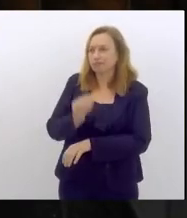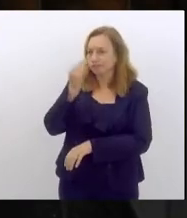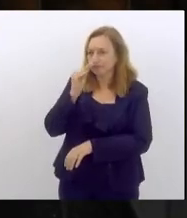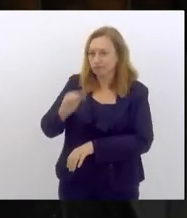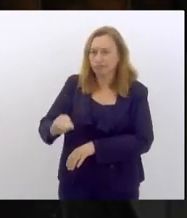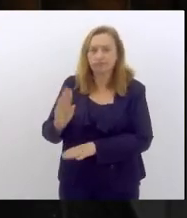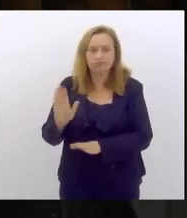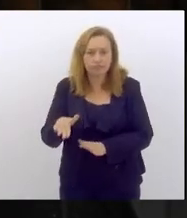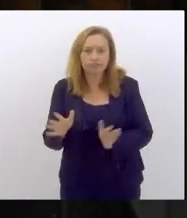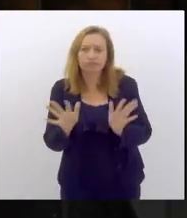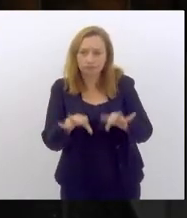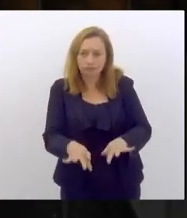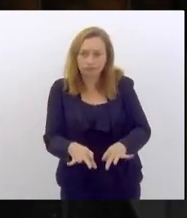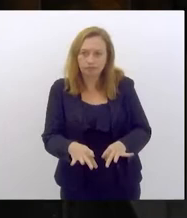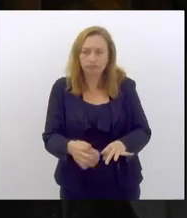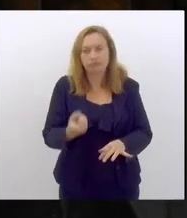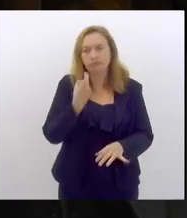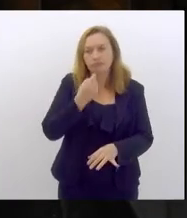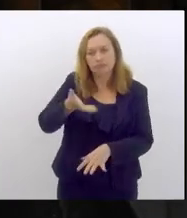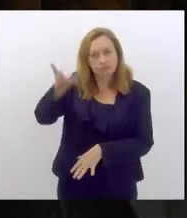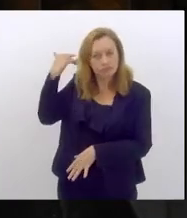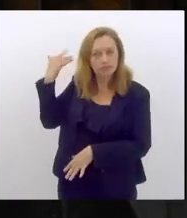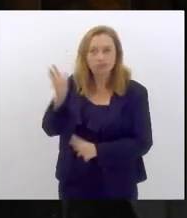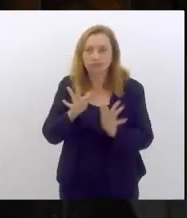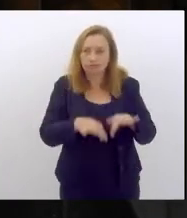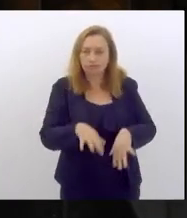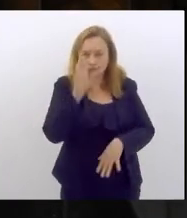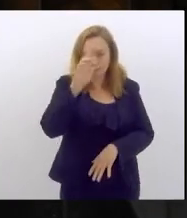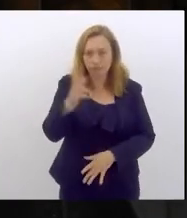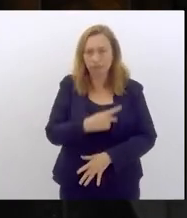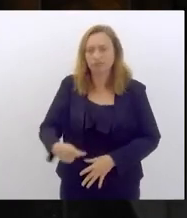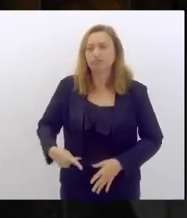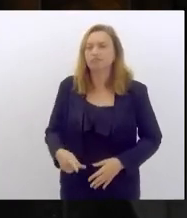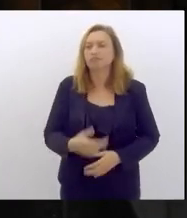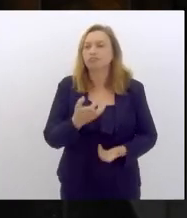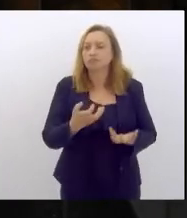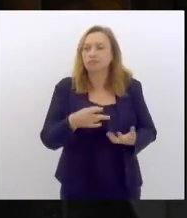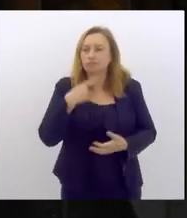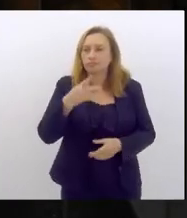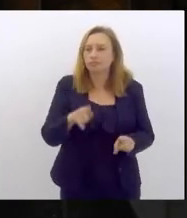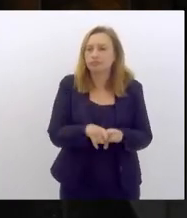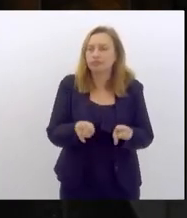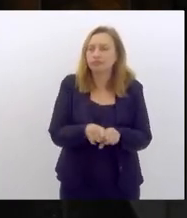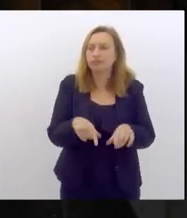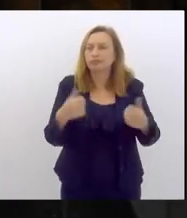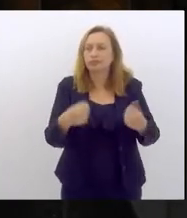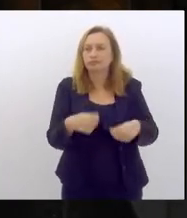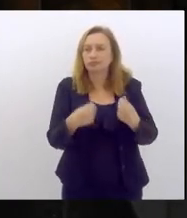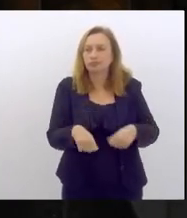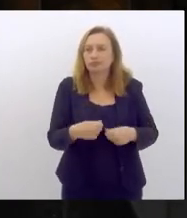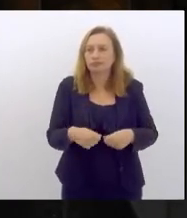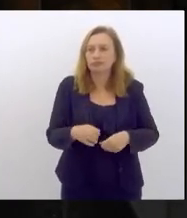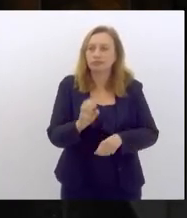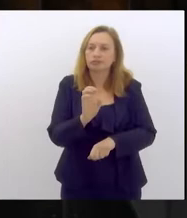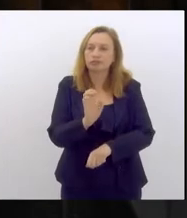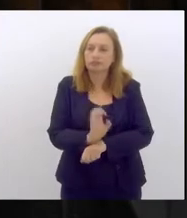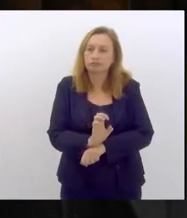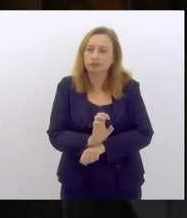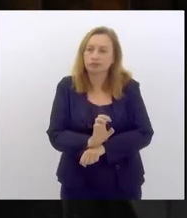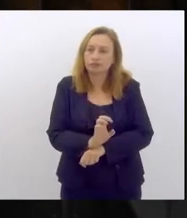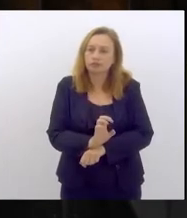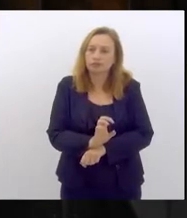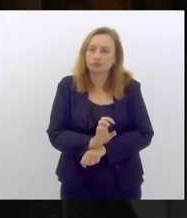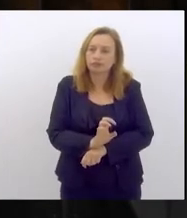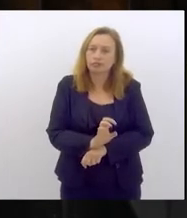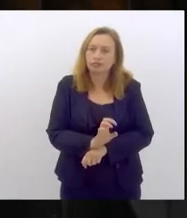venceu. O prazo era sexta-feira passada. E, para terminar, presidente, eu queria aqui destacar também a necessidade do Estado colocar de